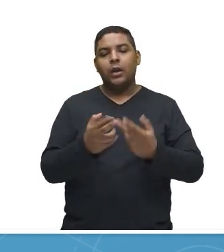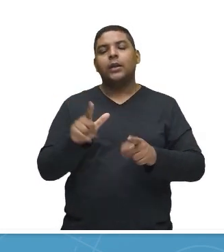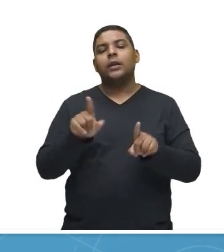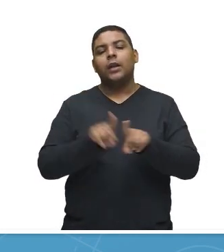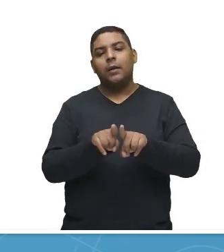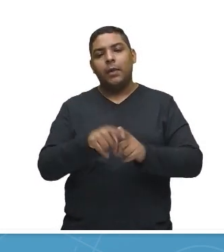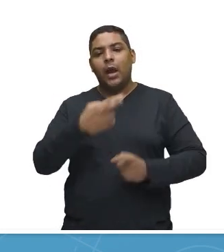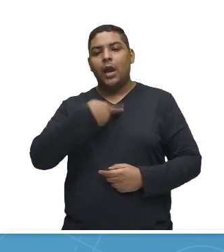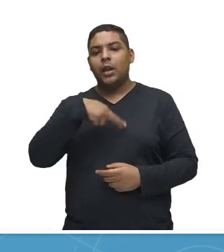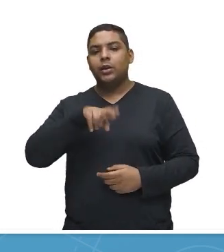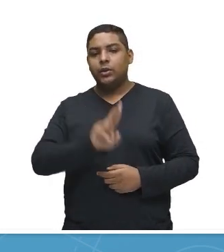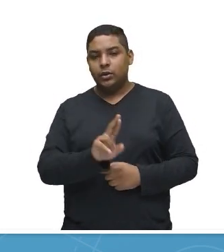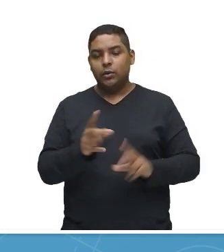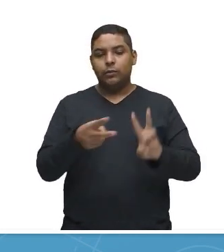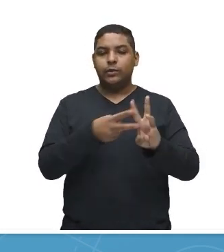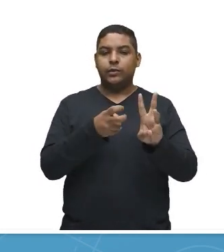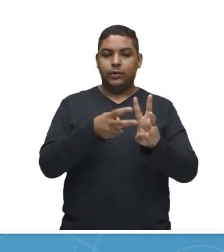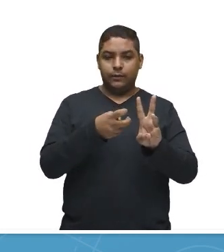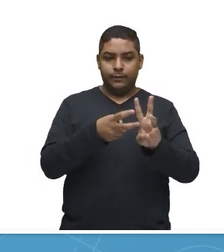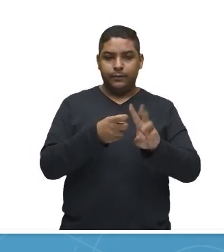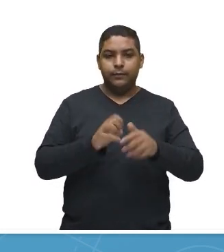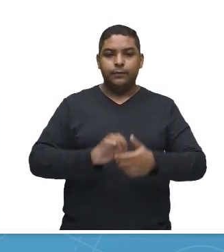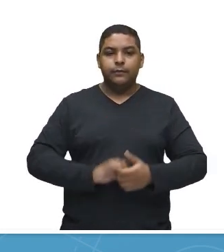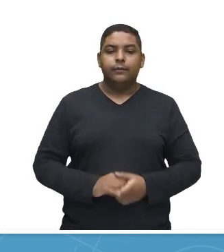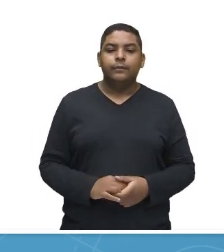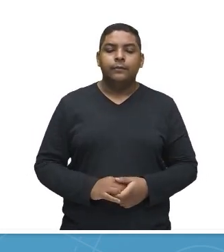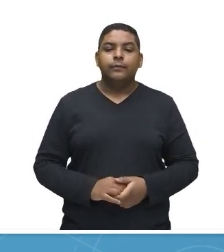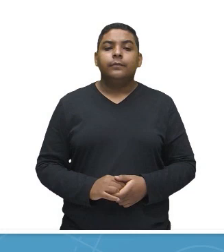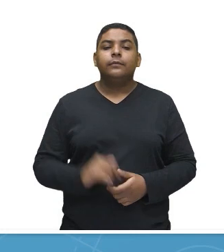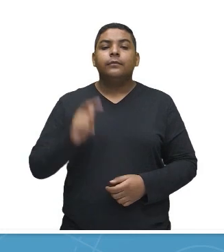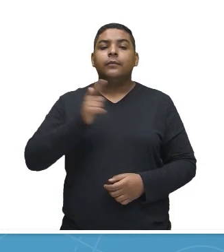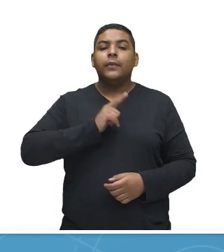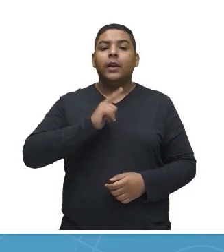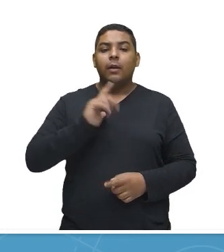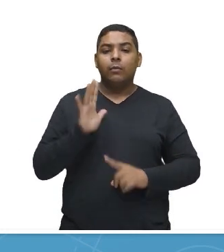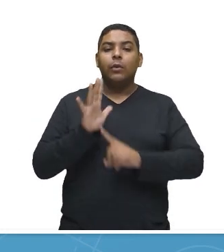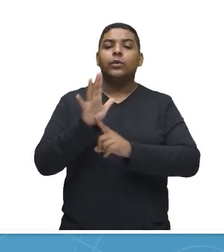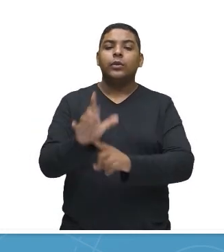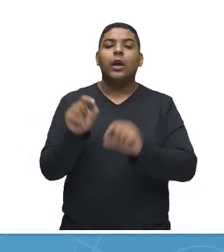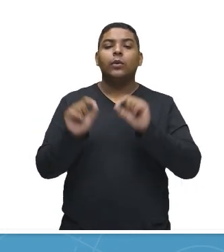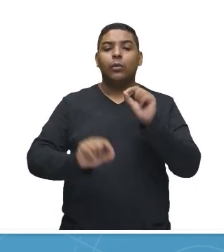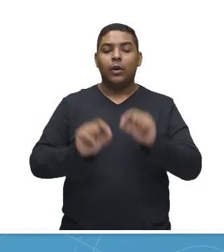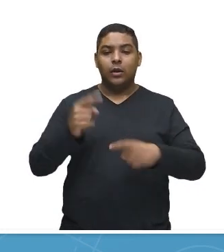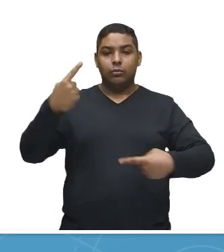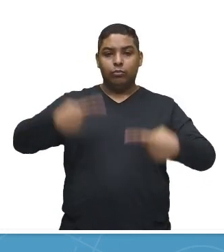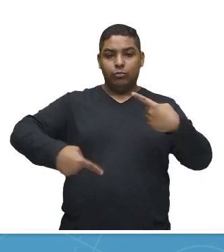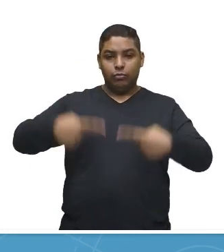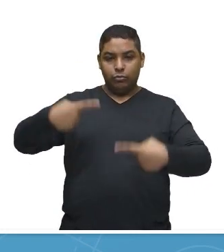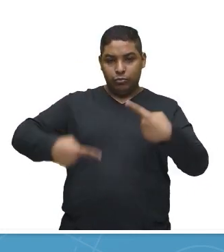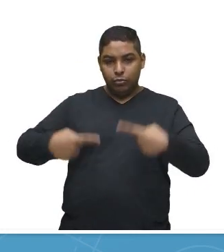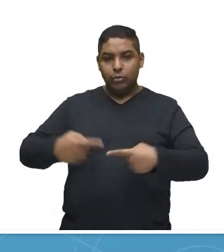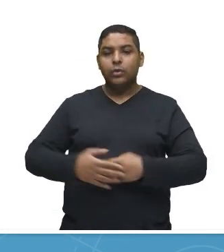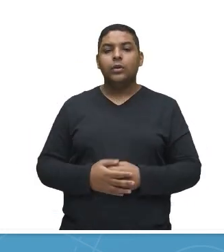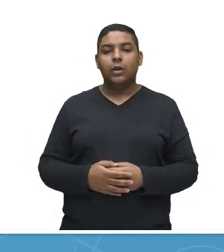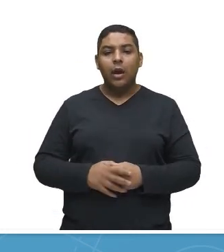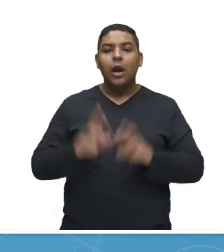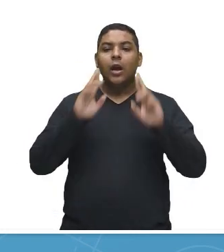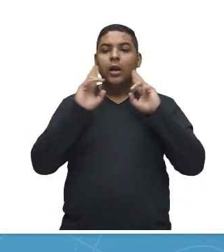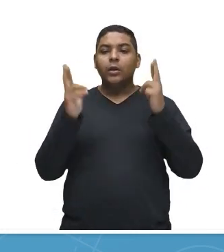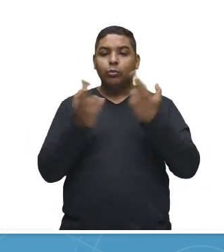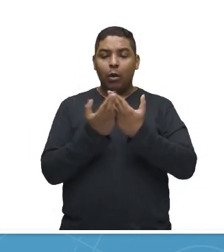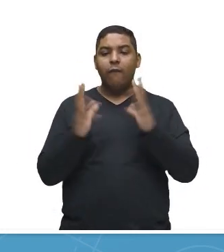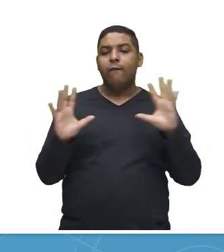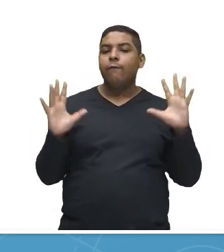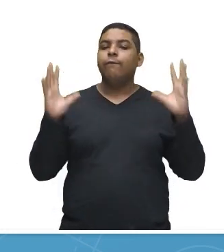crença indígena, tá bom? Elas são reveladas em disputas ritual comemorativas,